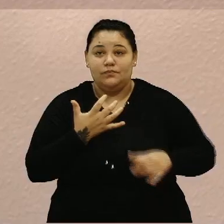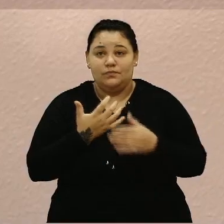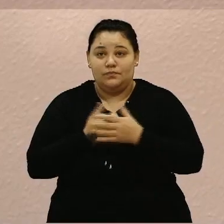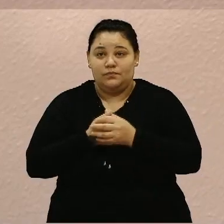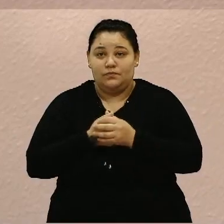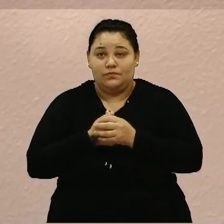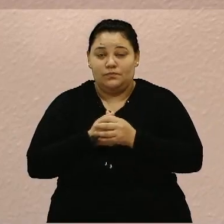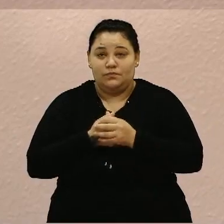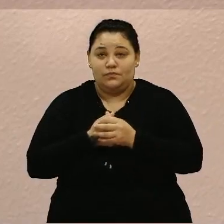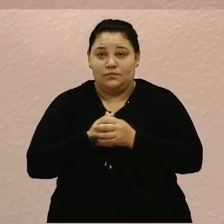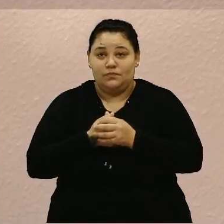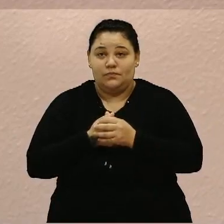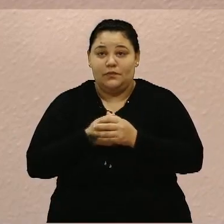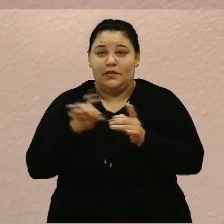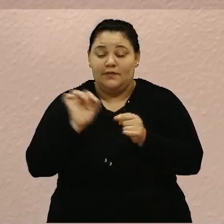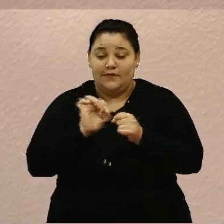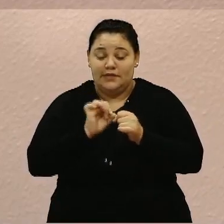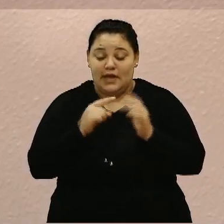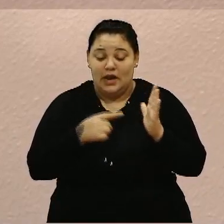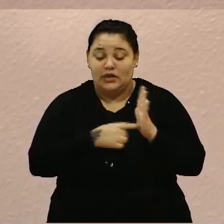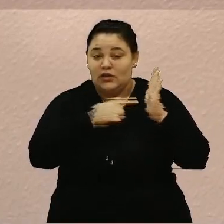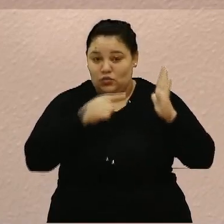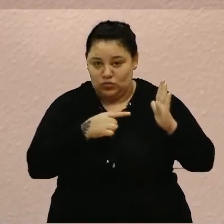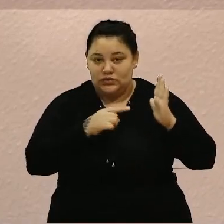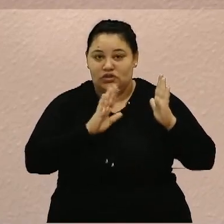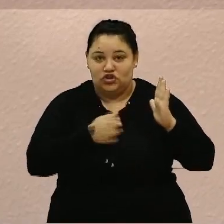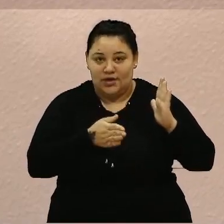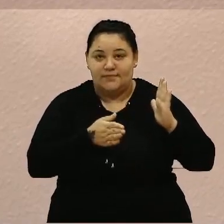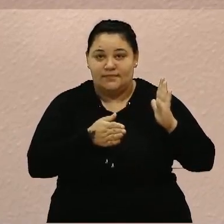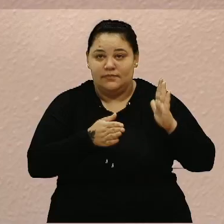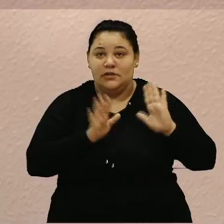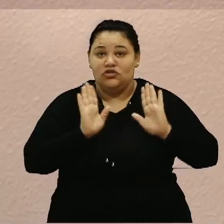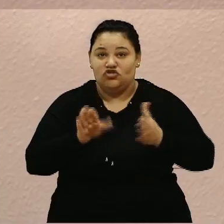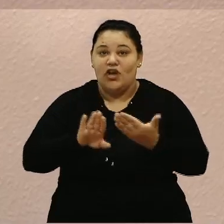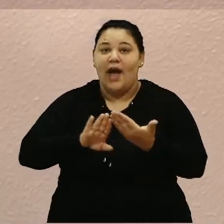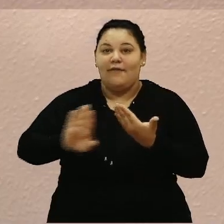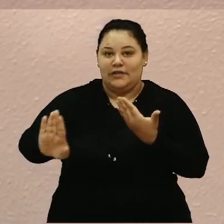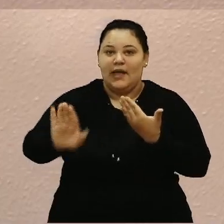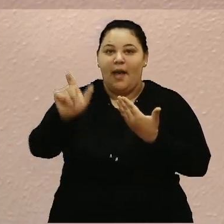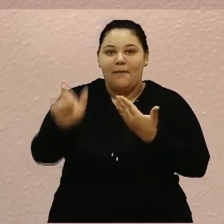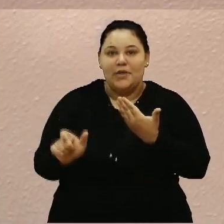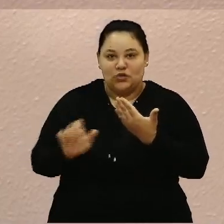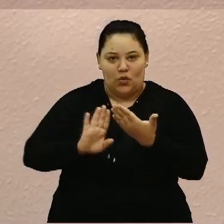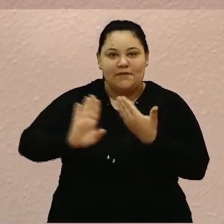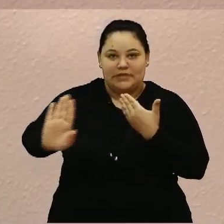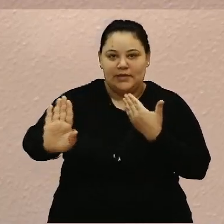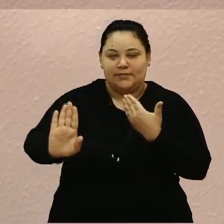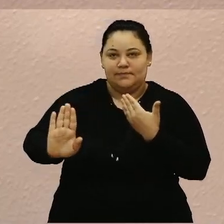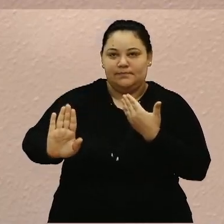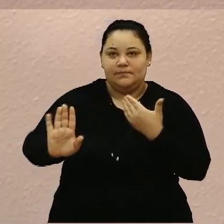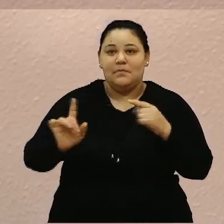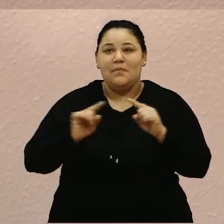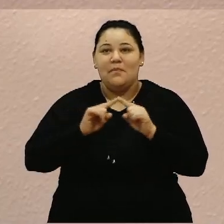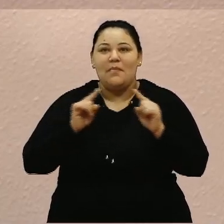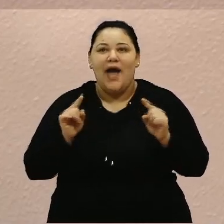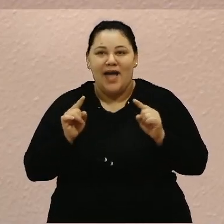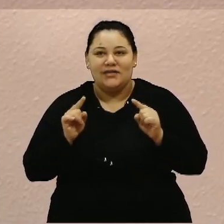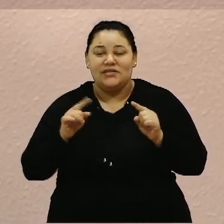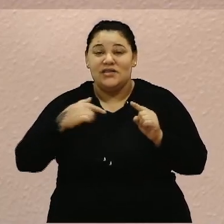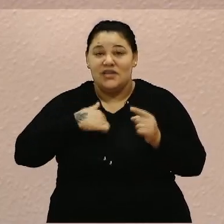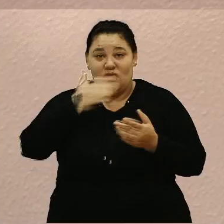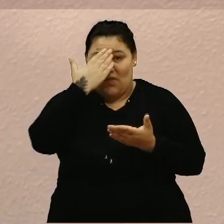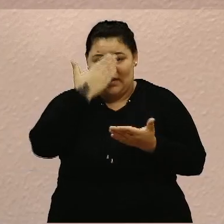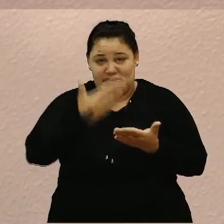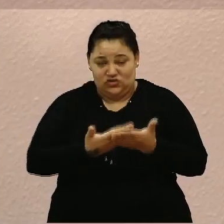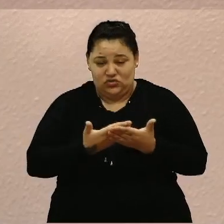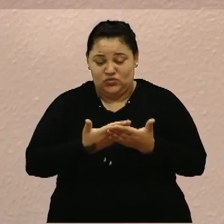foi, no caso, denunciada pelas jogadoras, ele já foi afastado. De qualquer forma, acreditei ser